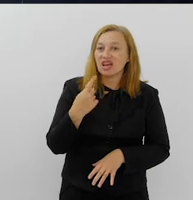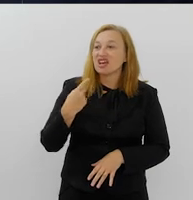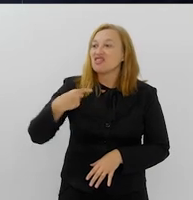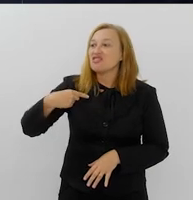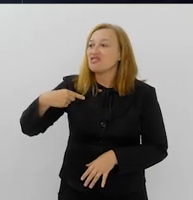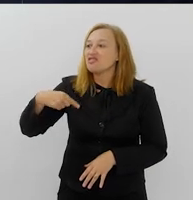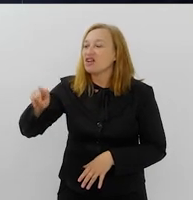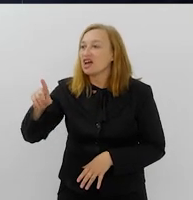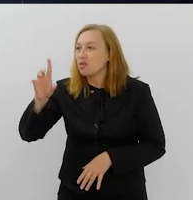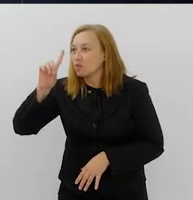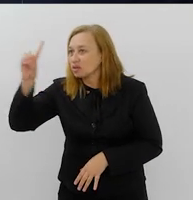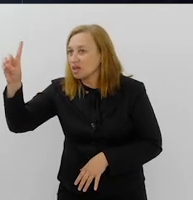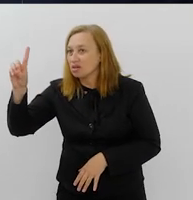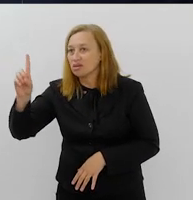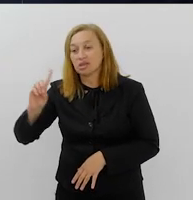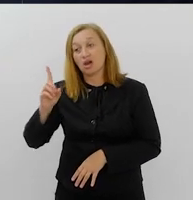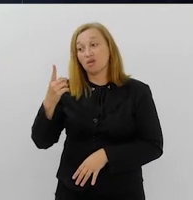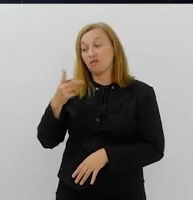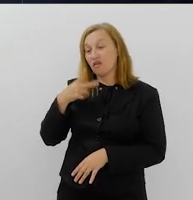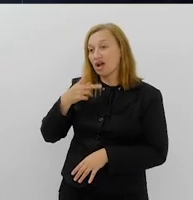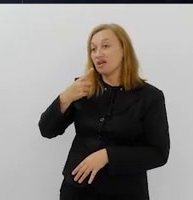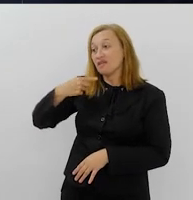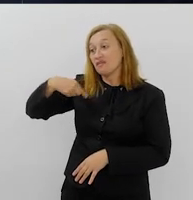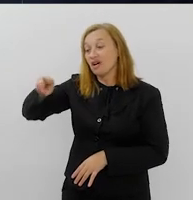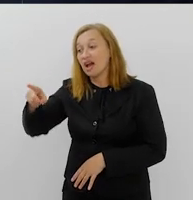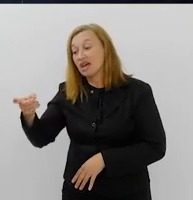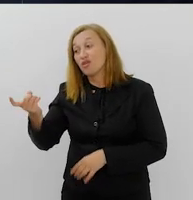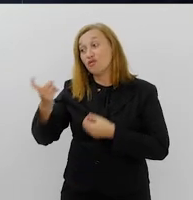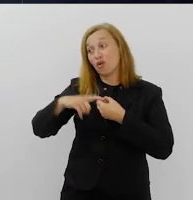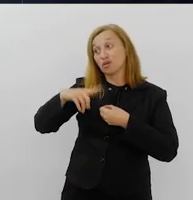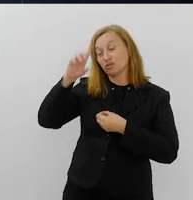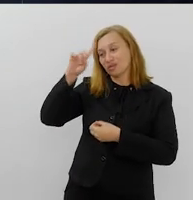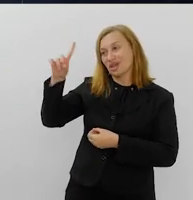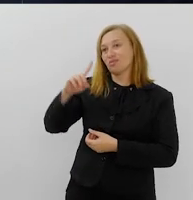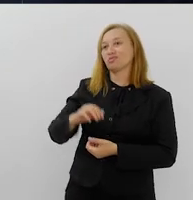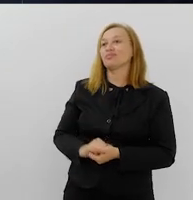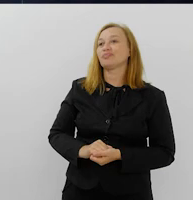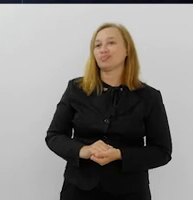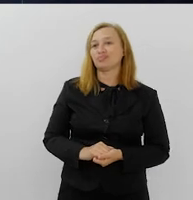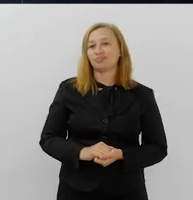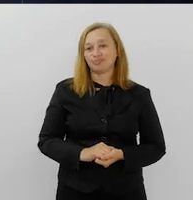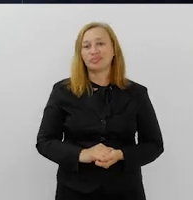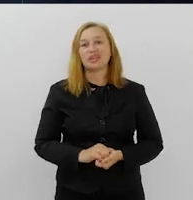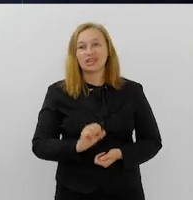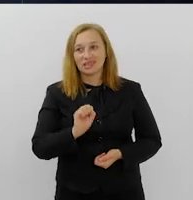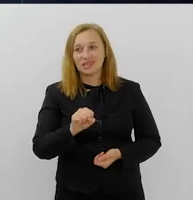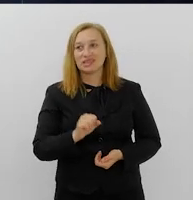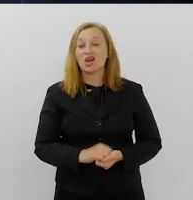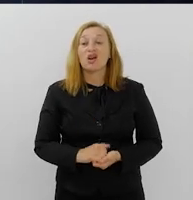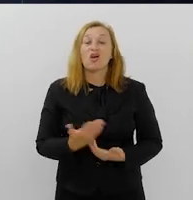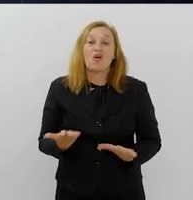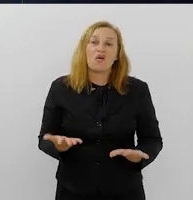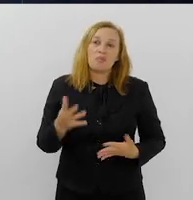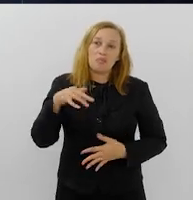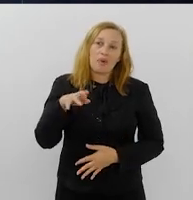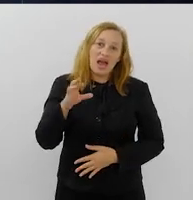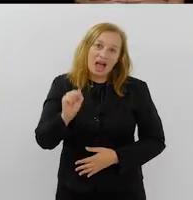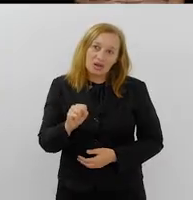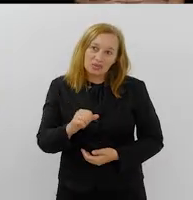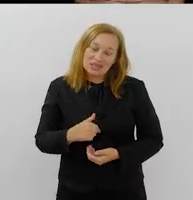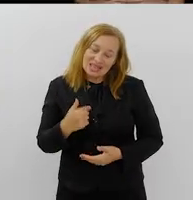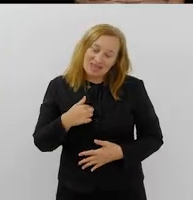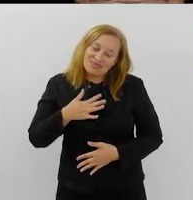nunca digo para uma pessoa, vá com Deus, eu sempre digo, Vá vá e e volte. volte. É. com Deus. É isso aí.